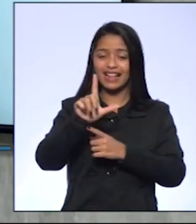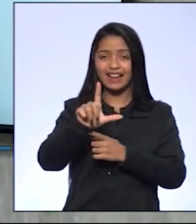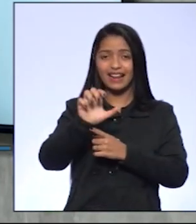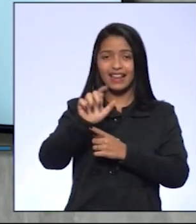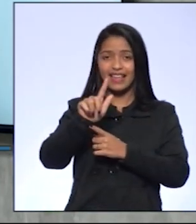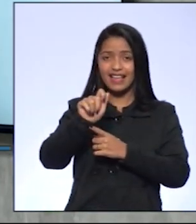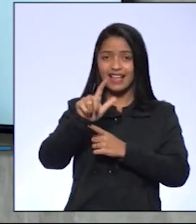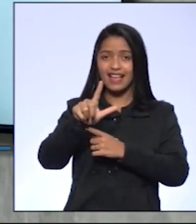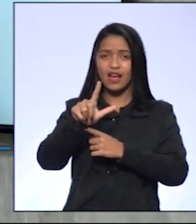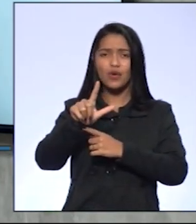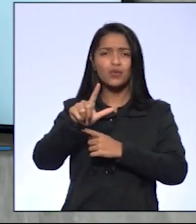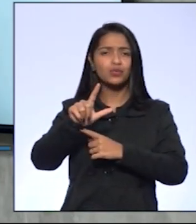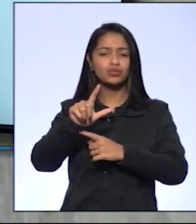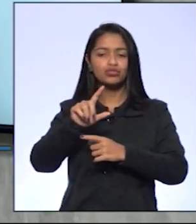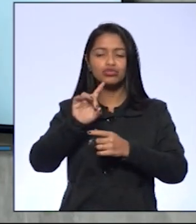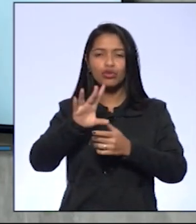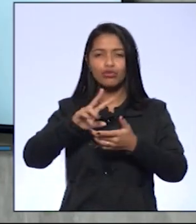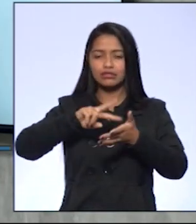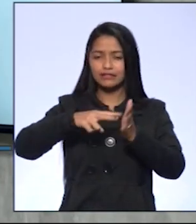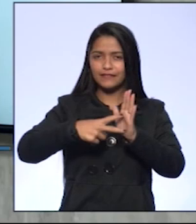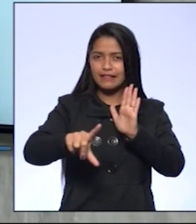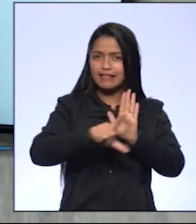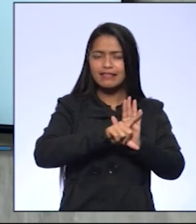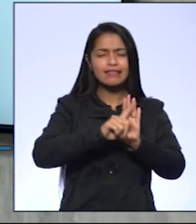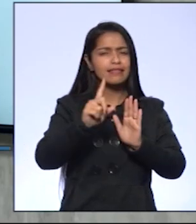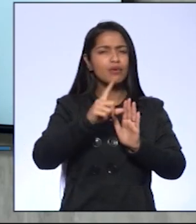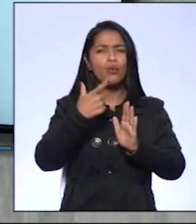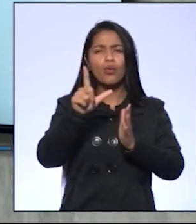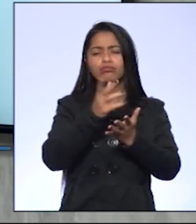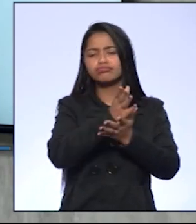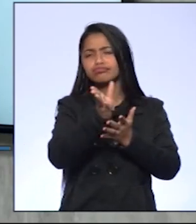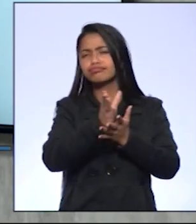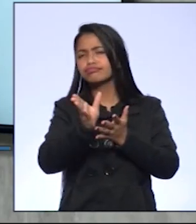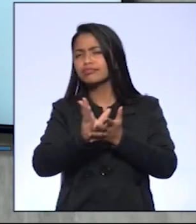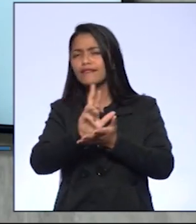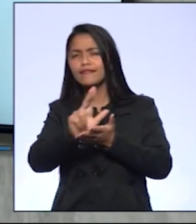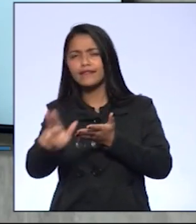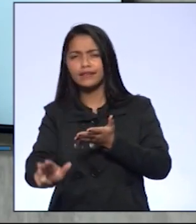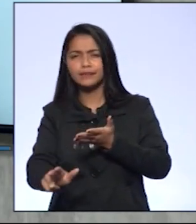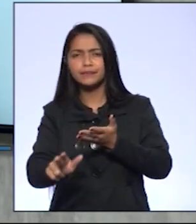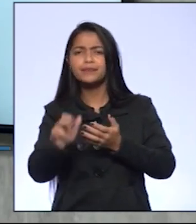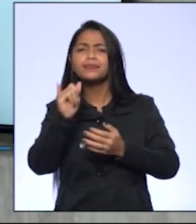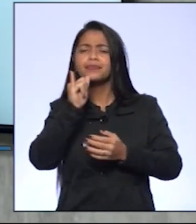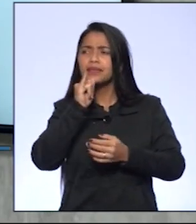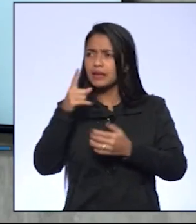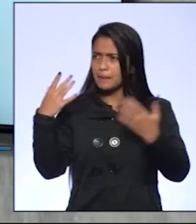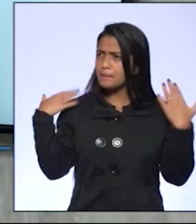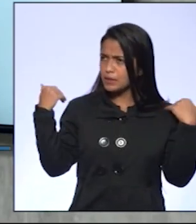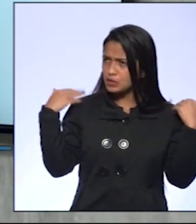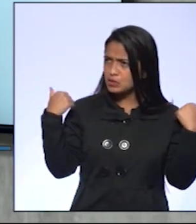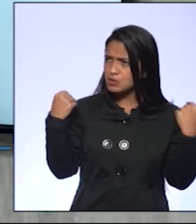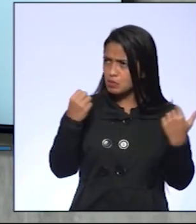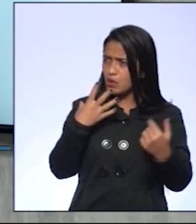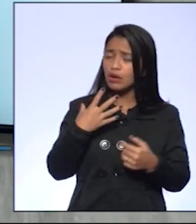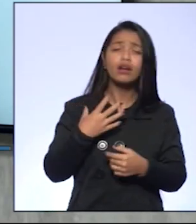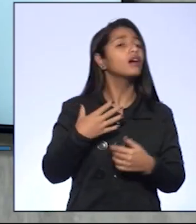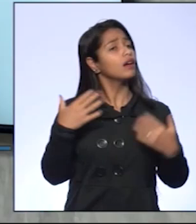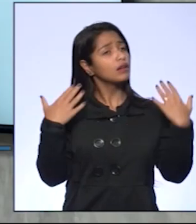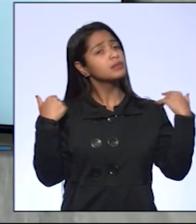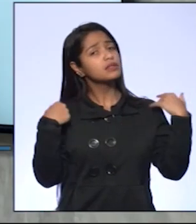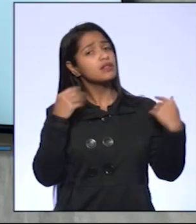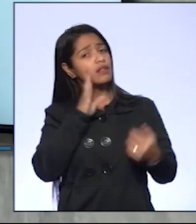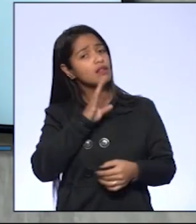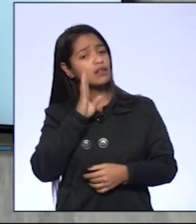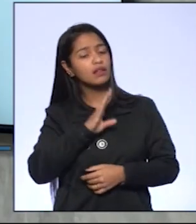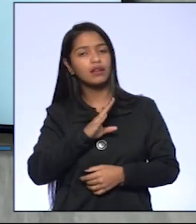assumiu uma multiplicidade de sentidos. Né? Ninguém que diz, e aí, você fez um passeio? Foi bom? Ah, foi um passeio legal. Ninguém está dizendo assim,